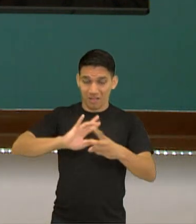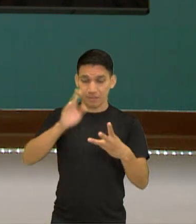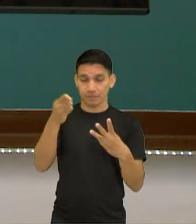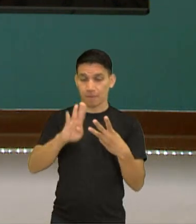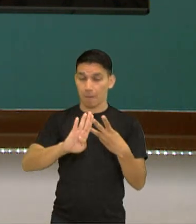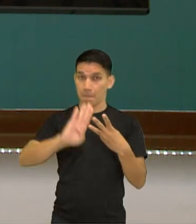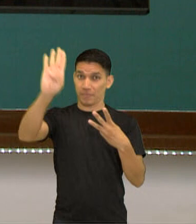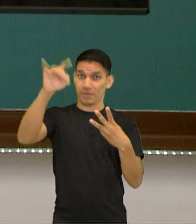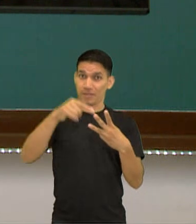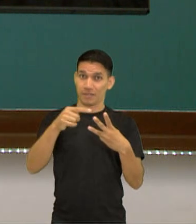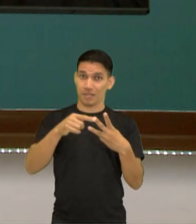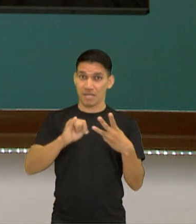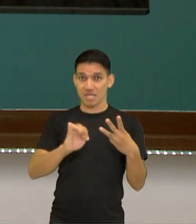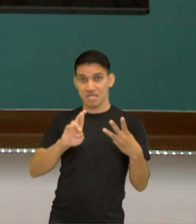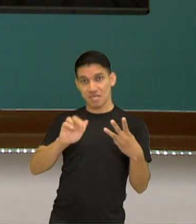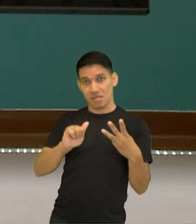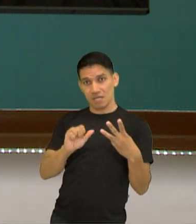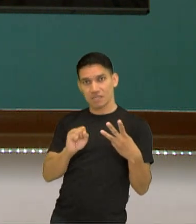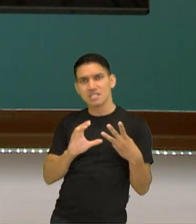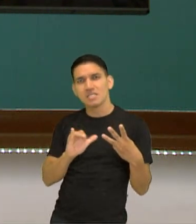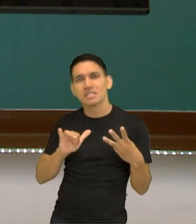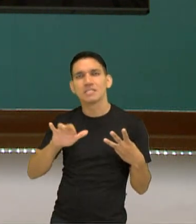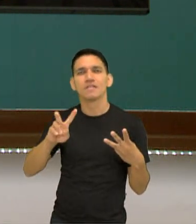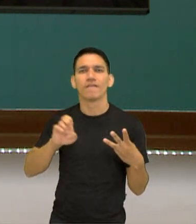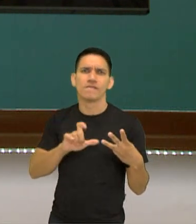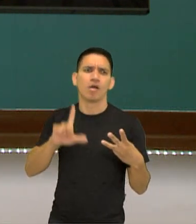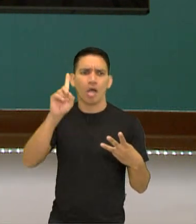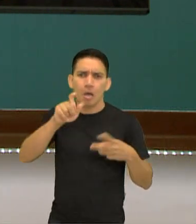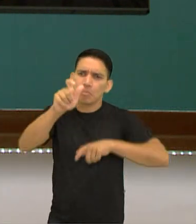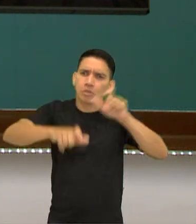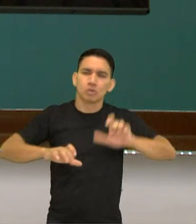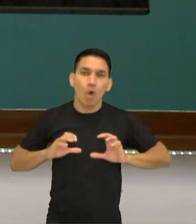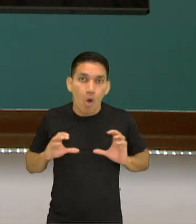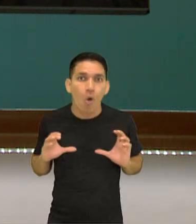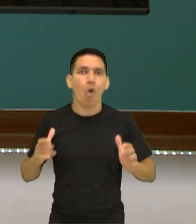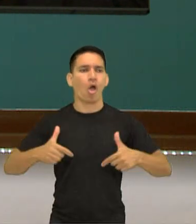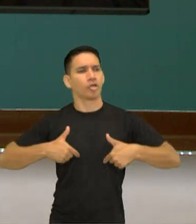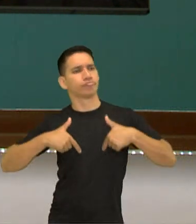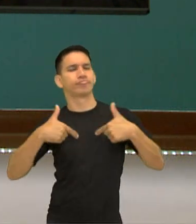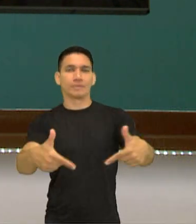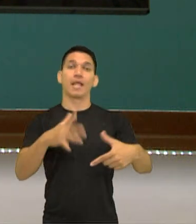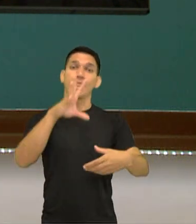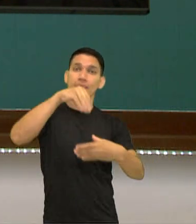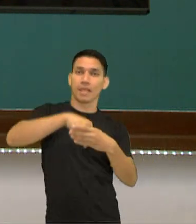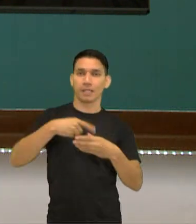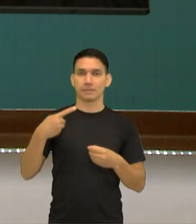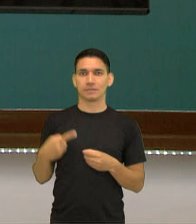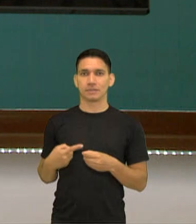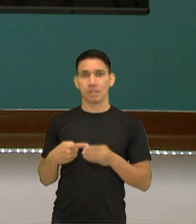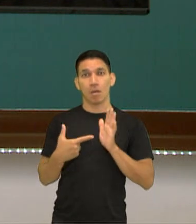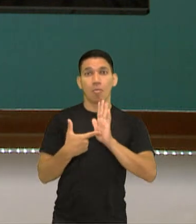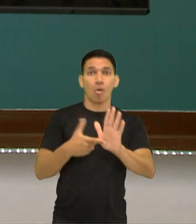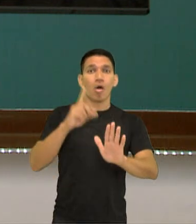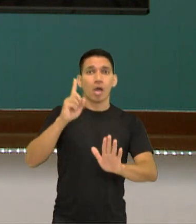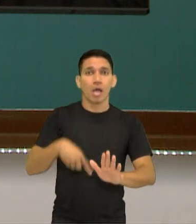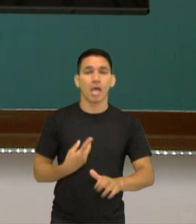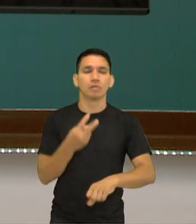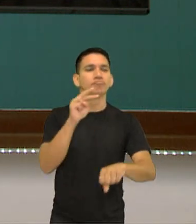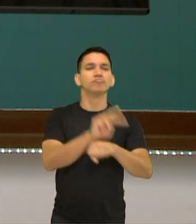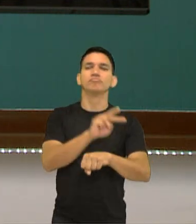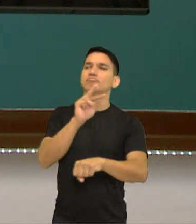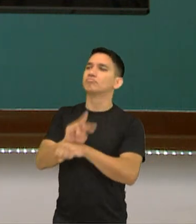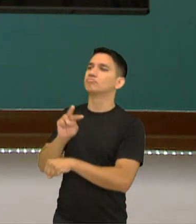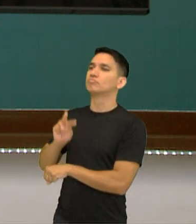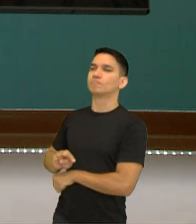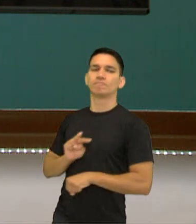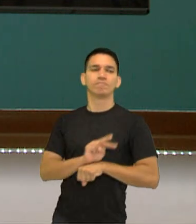predominante alma irracível. Lembrem que eles são os corajosos. Então, dentro de uma cidade, eles representam os guardiões. Eles